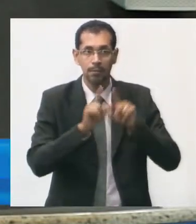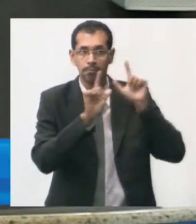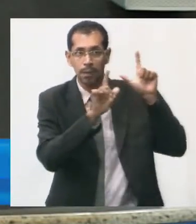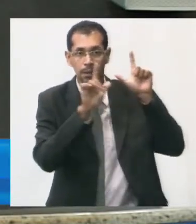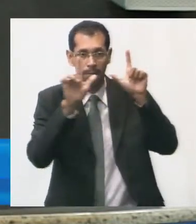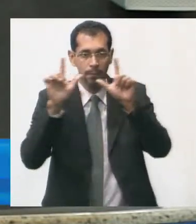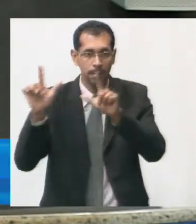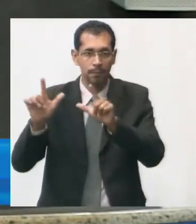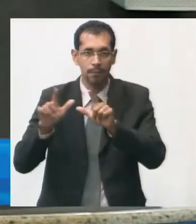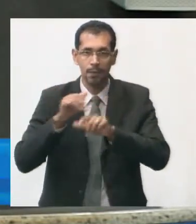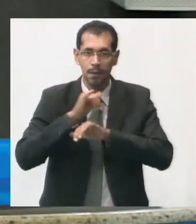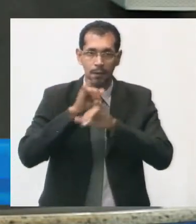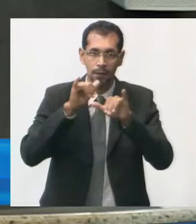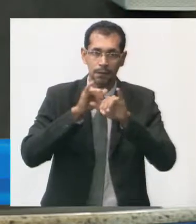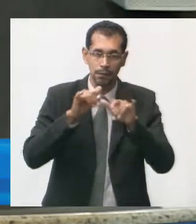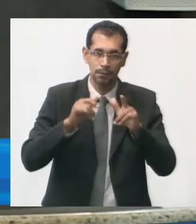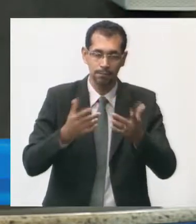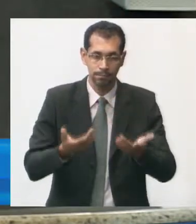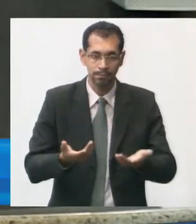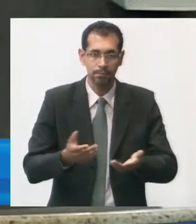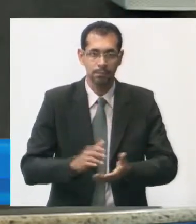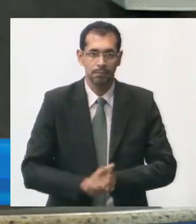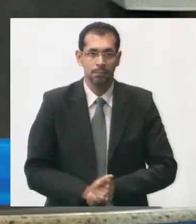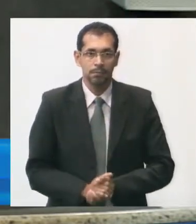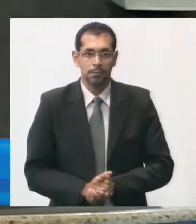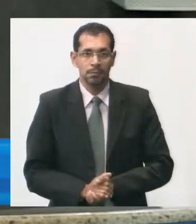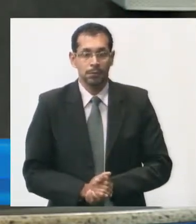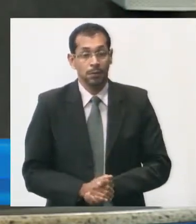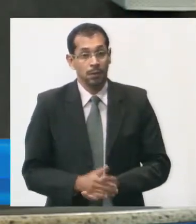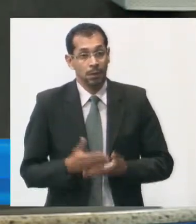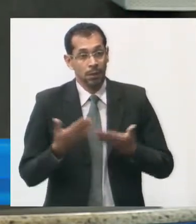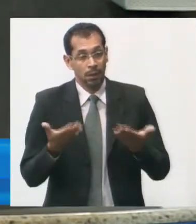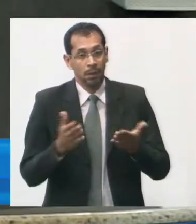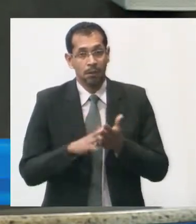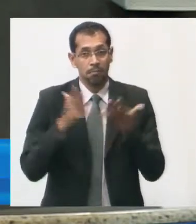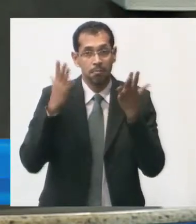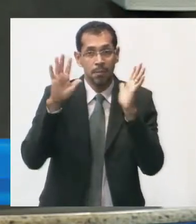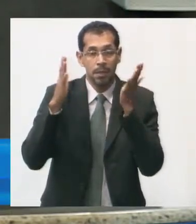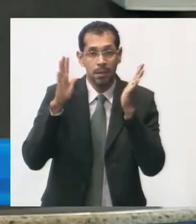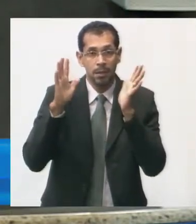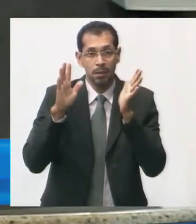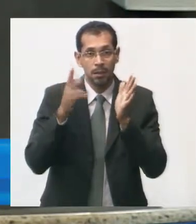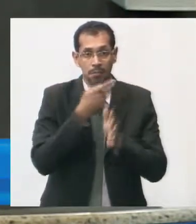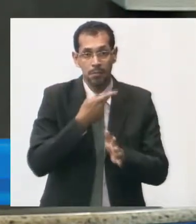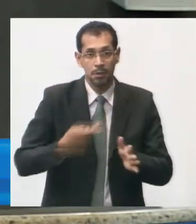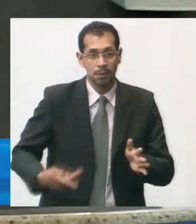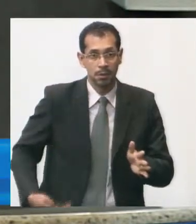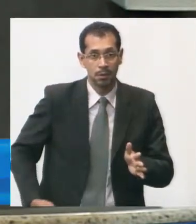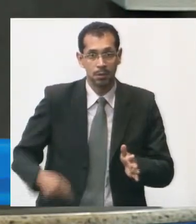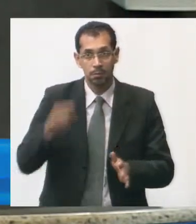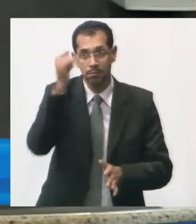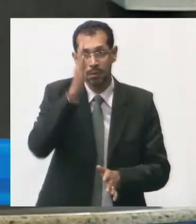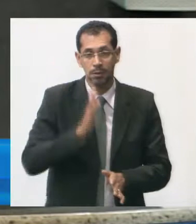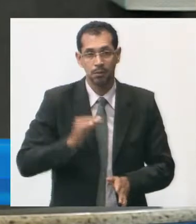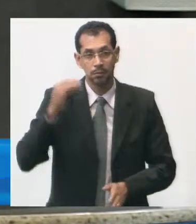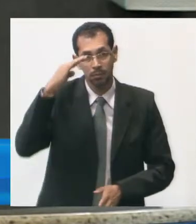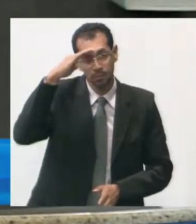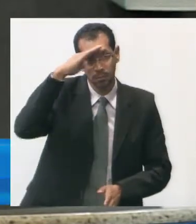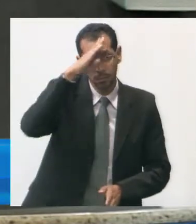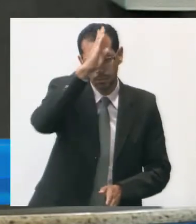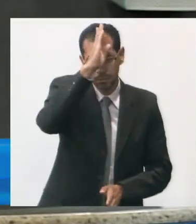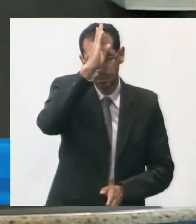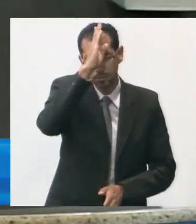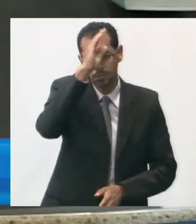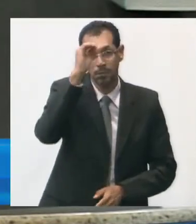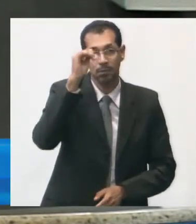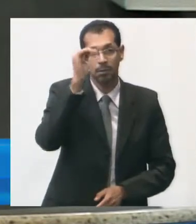multa sim. Então, parabéns, presidente Jair Bolsonaro. O Brasil acima de tudo. Deus